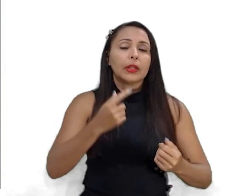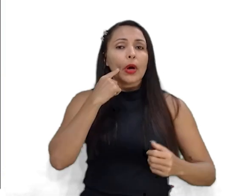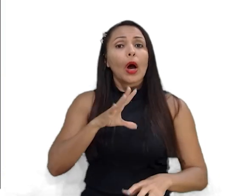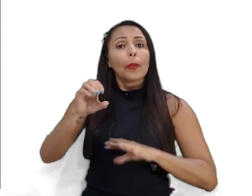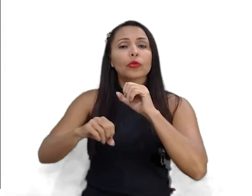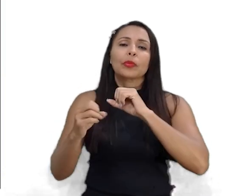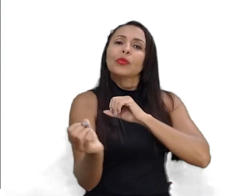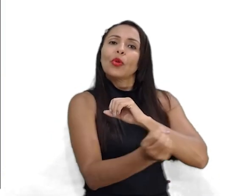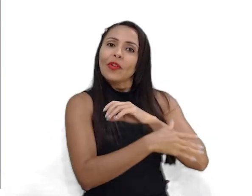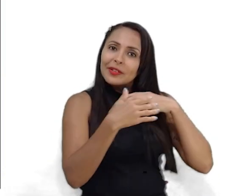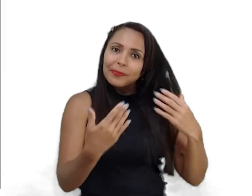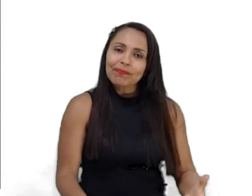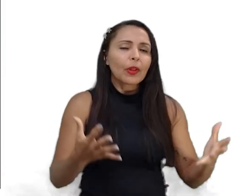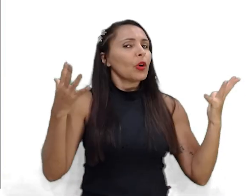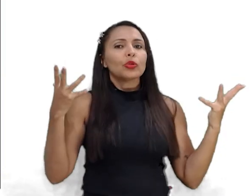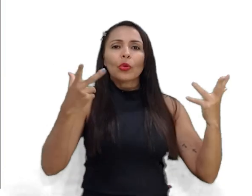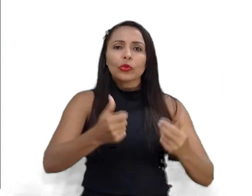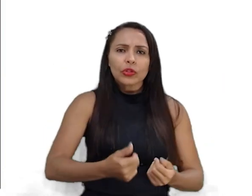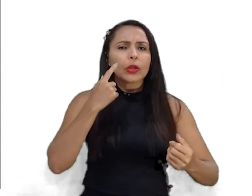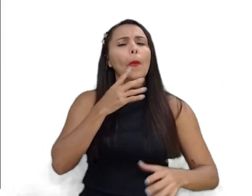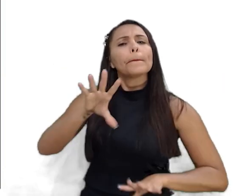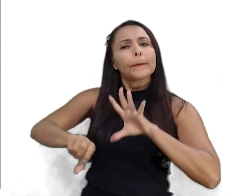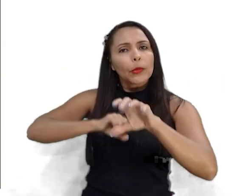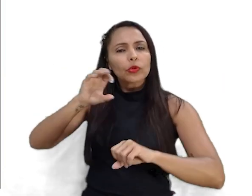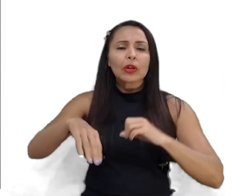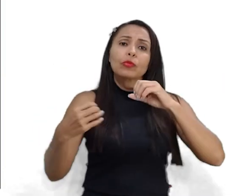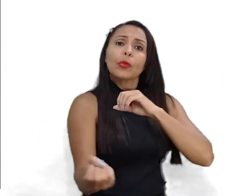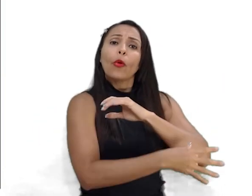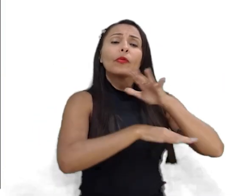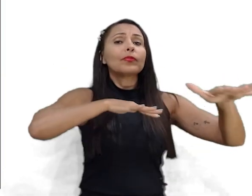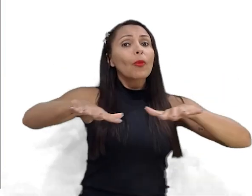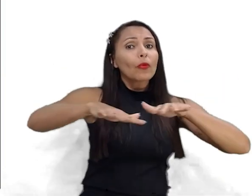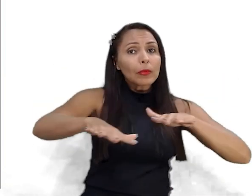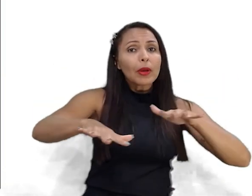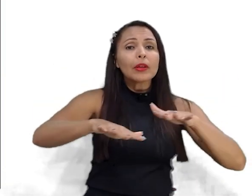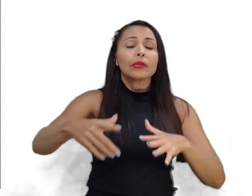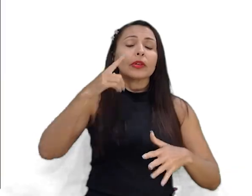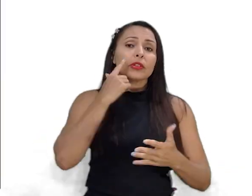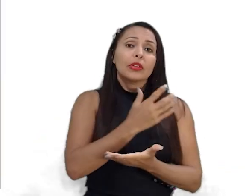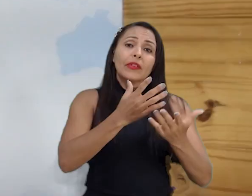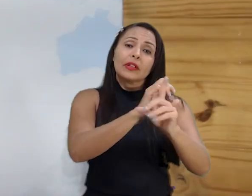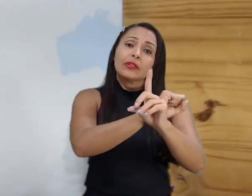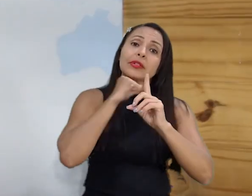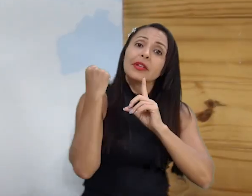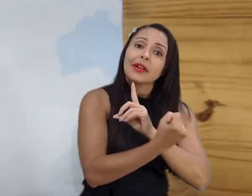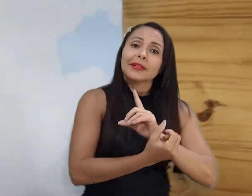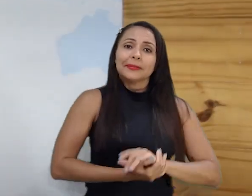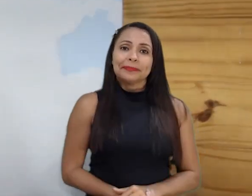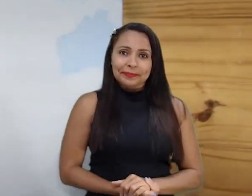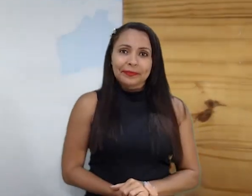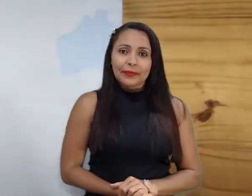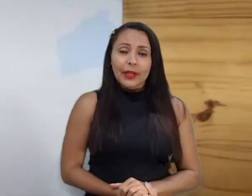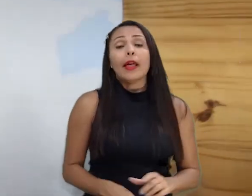por inovação. Todos prezavam por inovação e pelo rompimento do que estava vigente na sociedade.